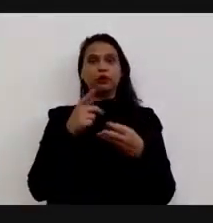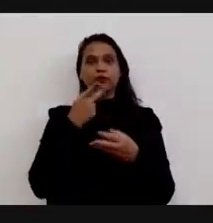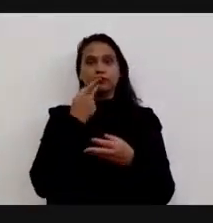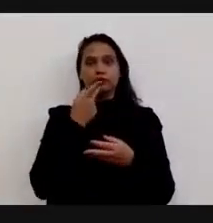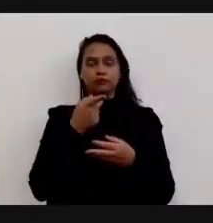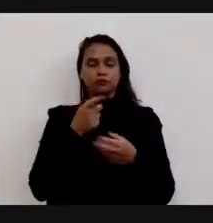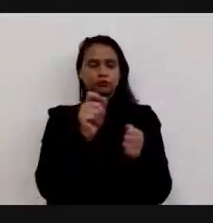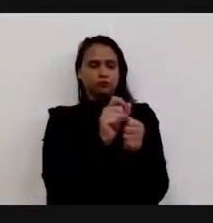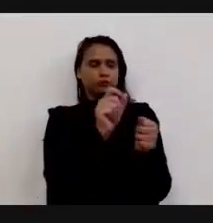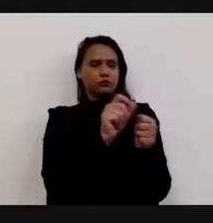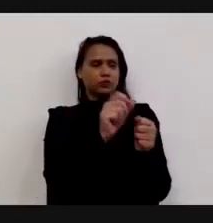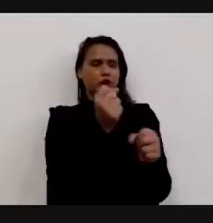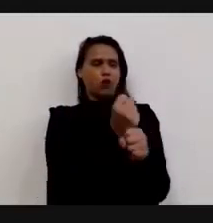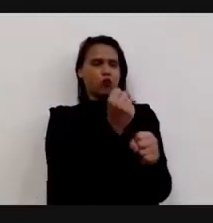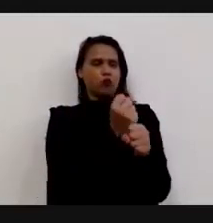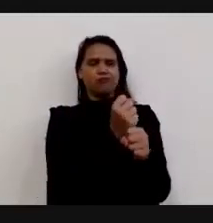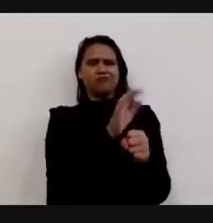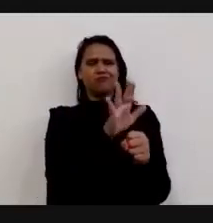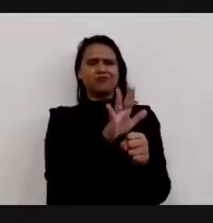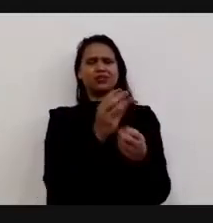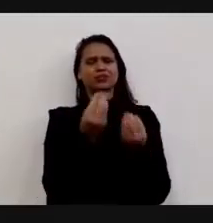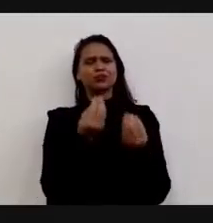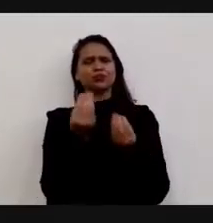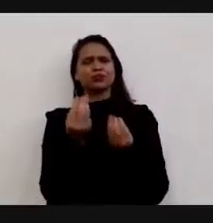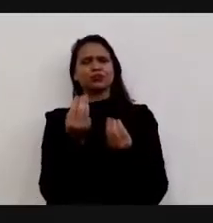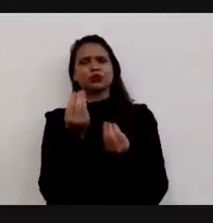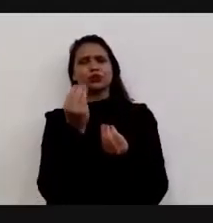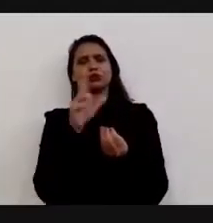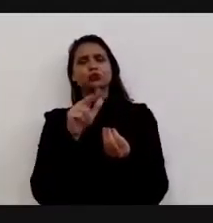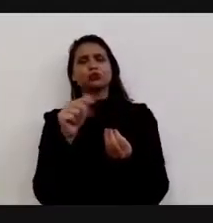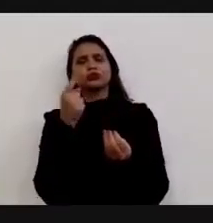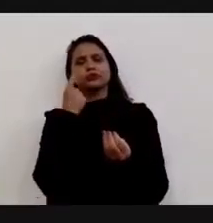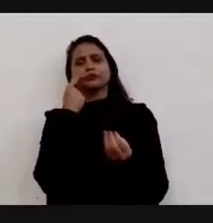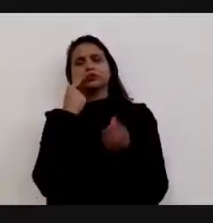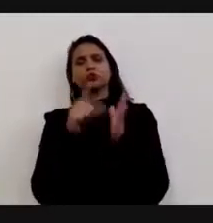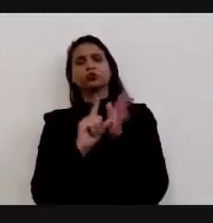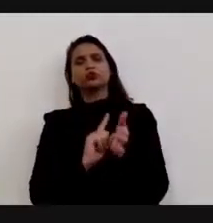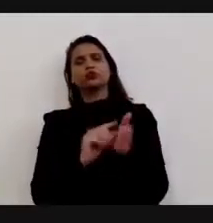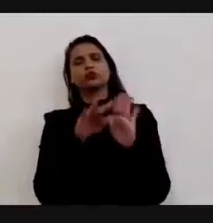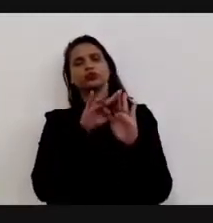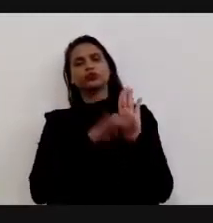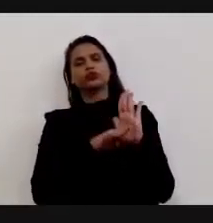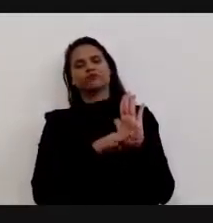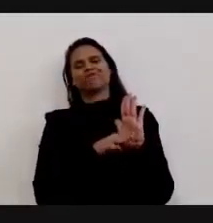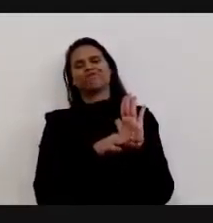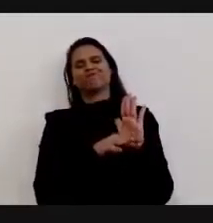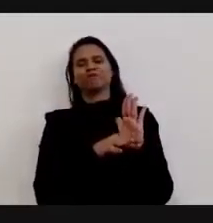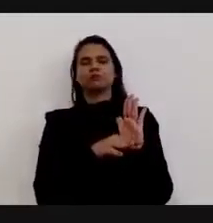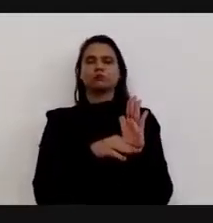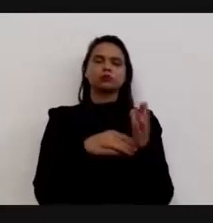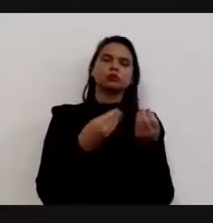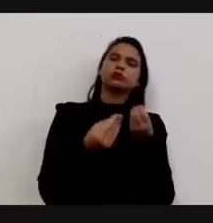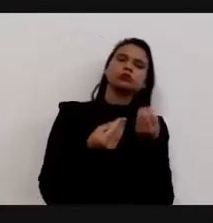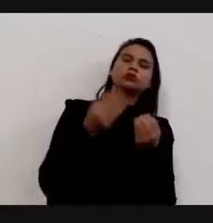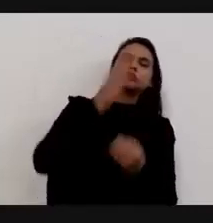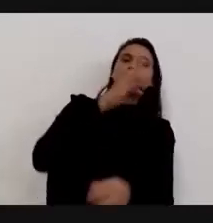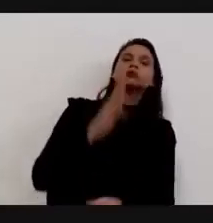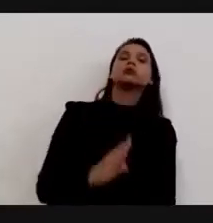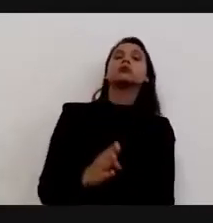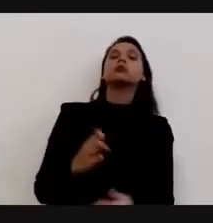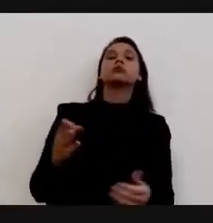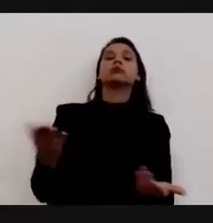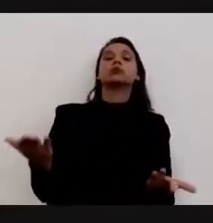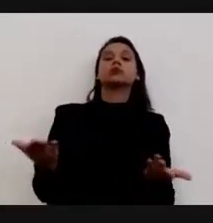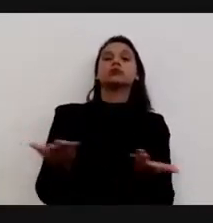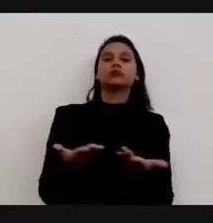uma pergunta que pode ser feita. Qual o órgão de controle no país hoje que sabe onde foram aplicadas as transferências especiais